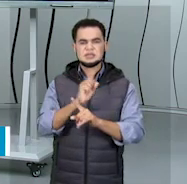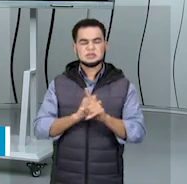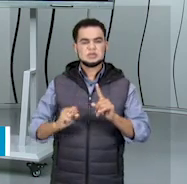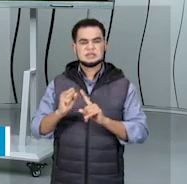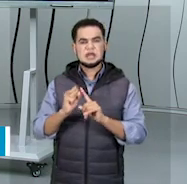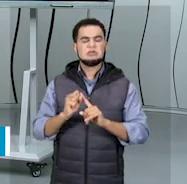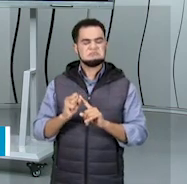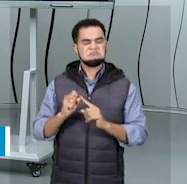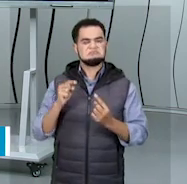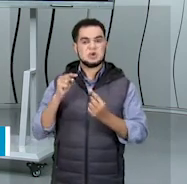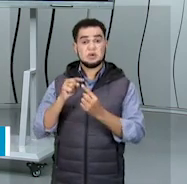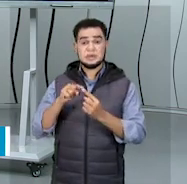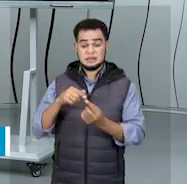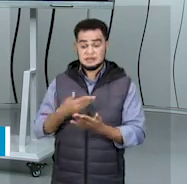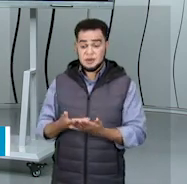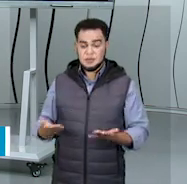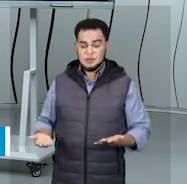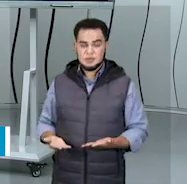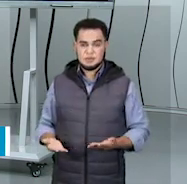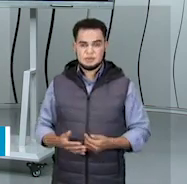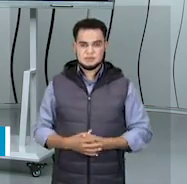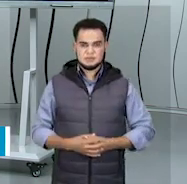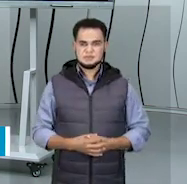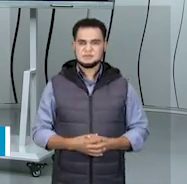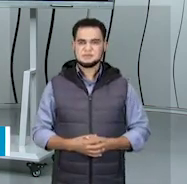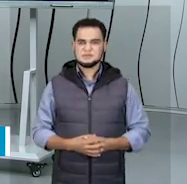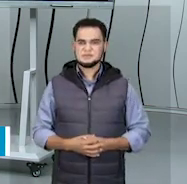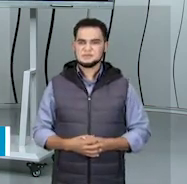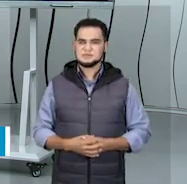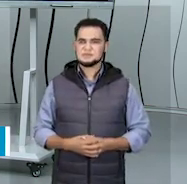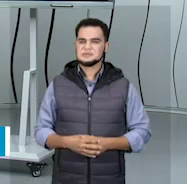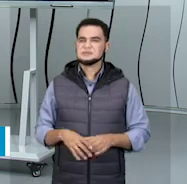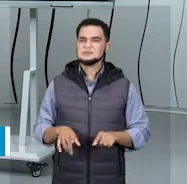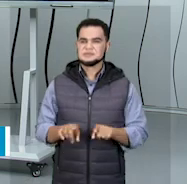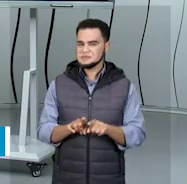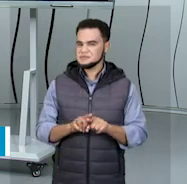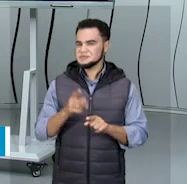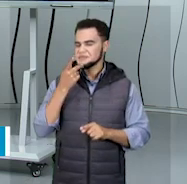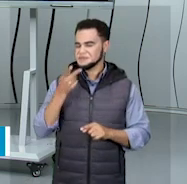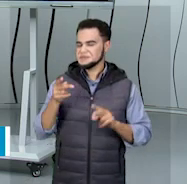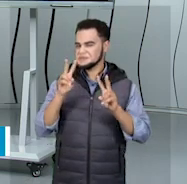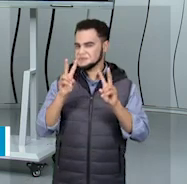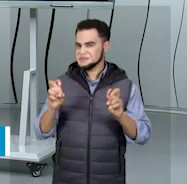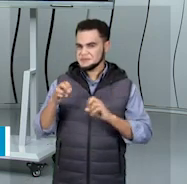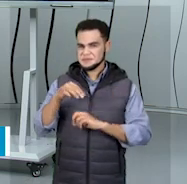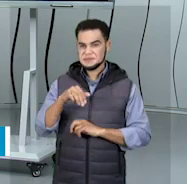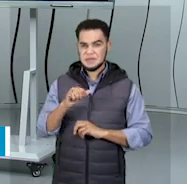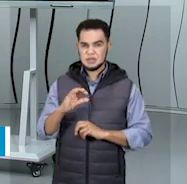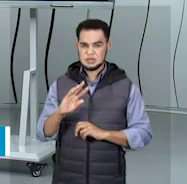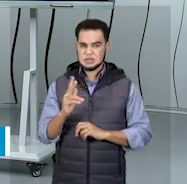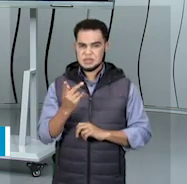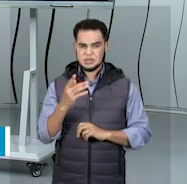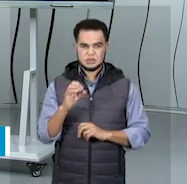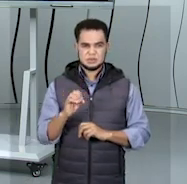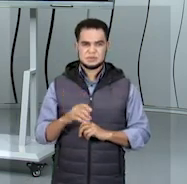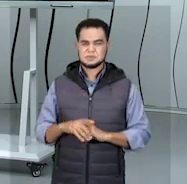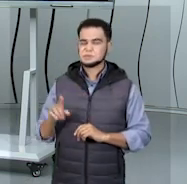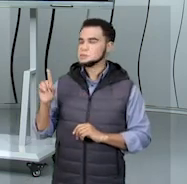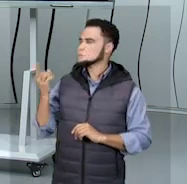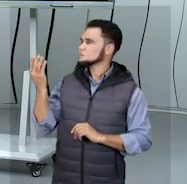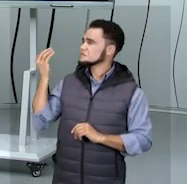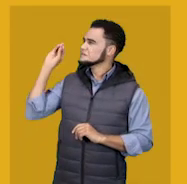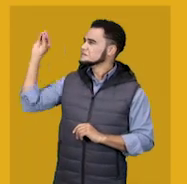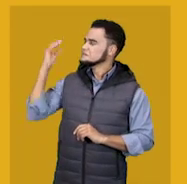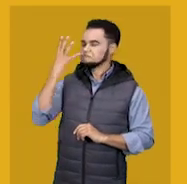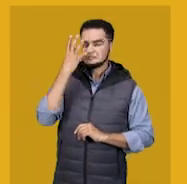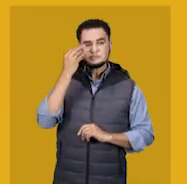atuais ainda. Outra coisa que eu quero enfatizar sobre o Machado de Assis. Eu trouxe essa foto do Machado de Assis